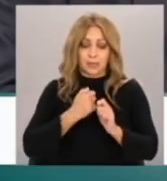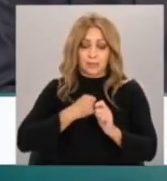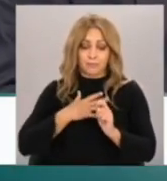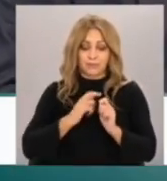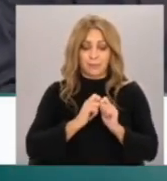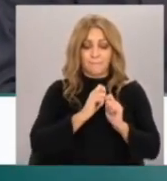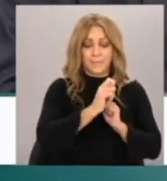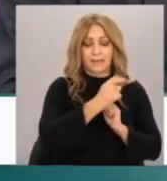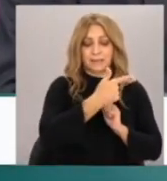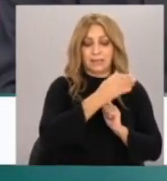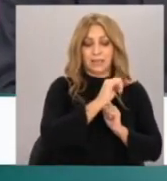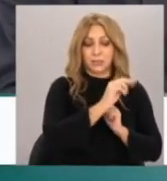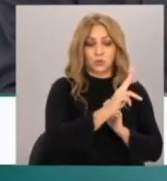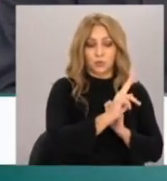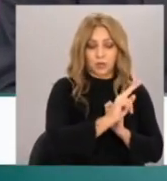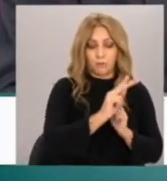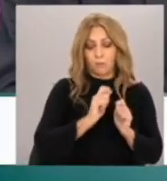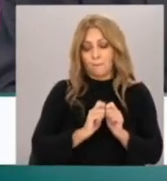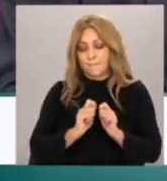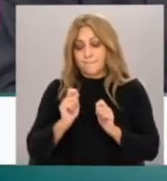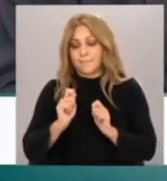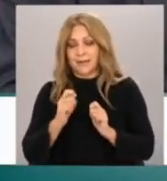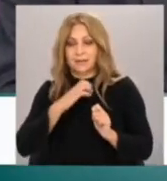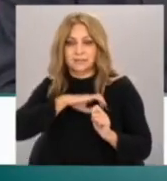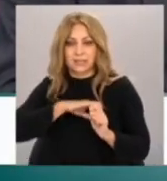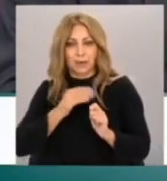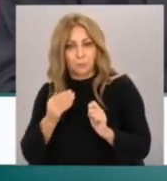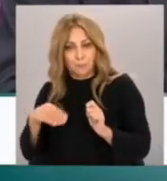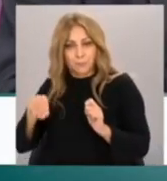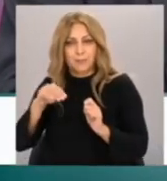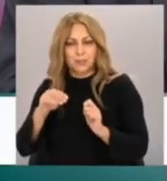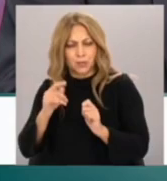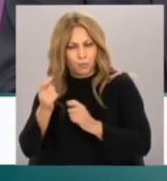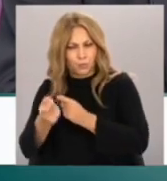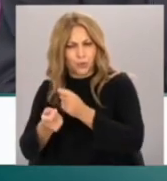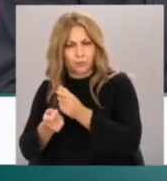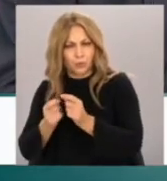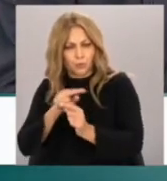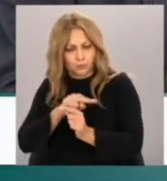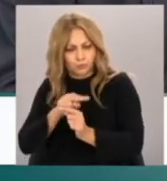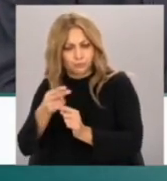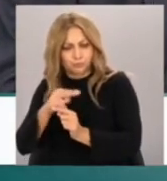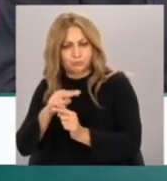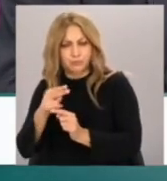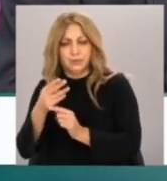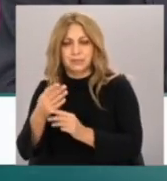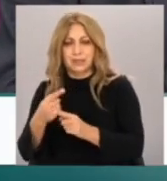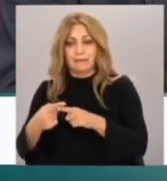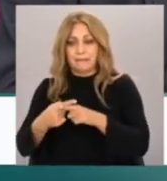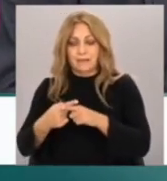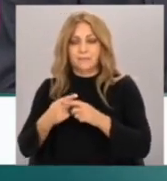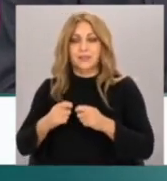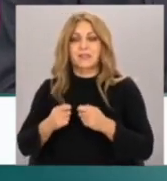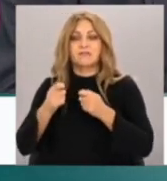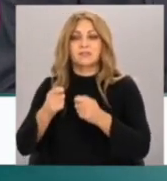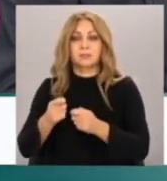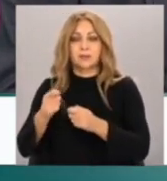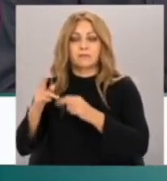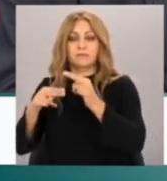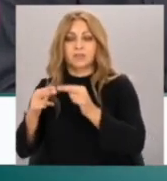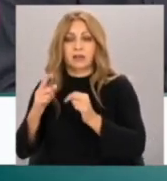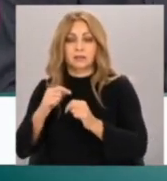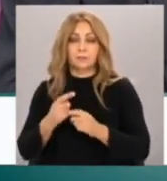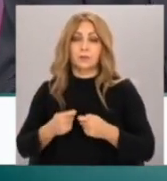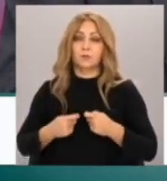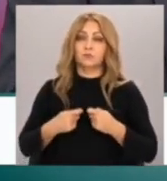melhorar a hora das pessoas para induzir o crescimento econômico e melhorar a condição de atração de investimento pela parte fiscal e para os cursos